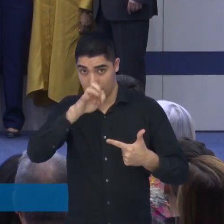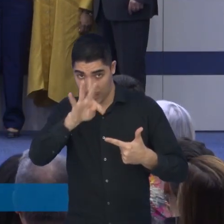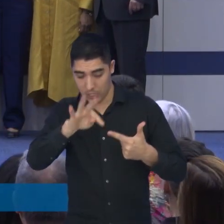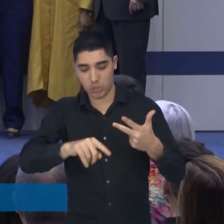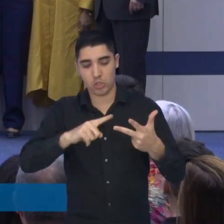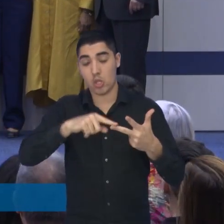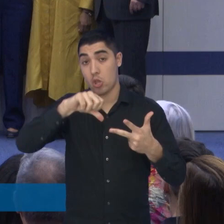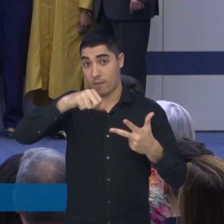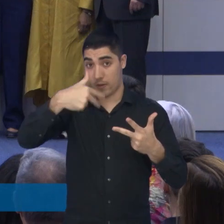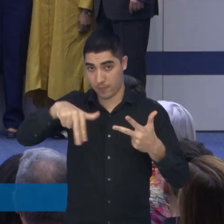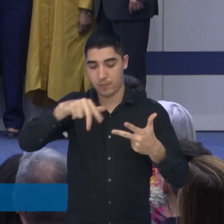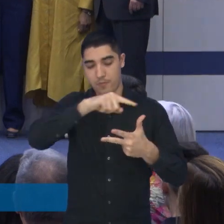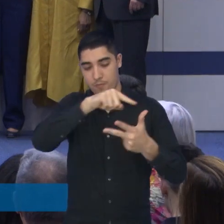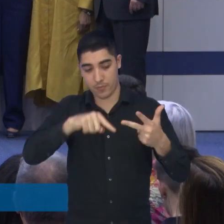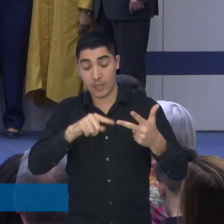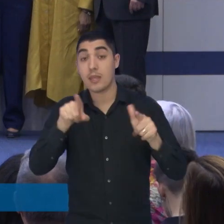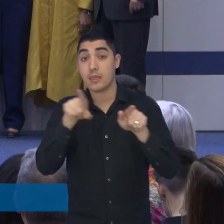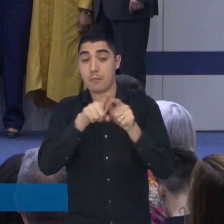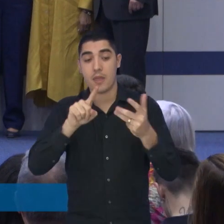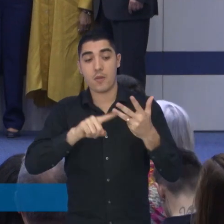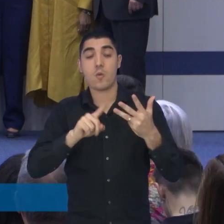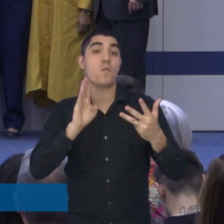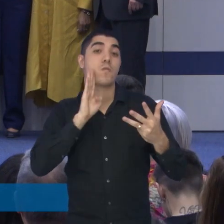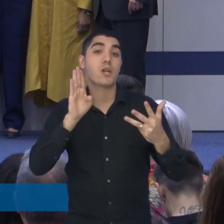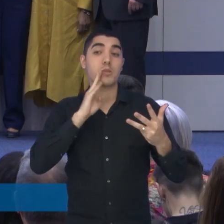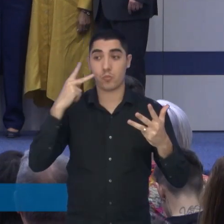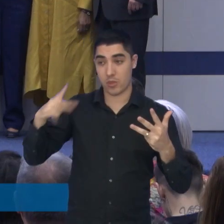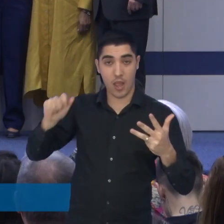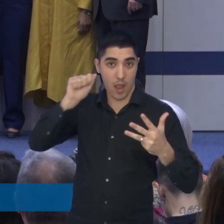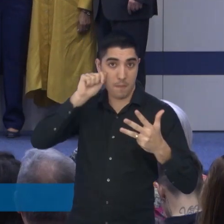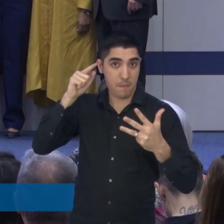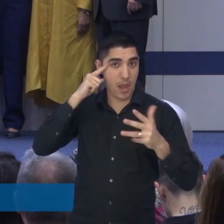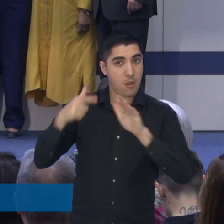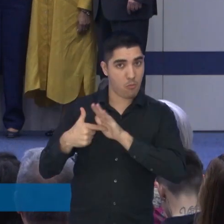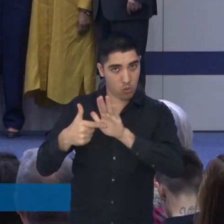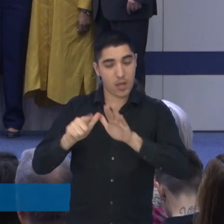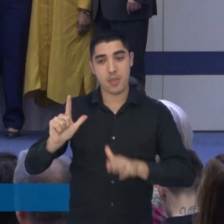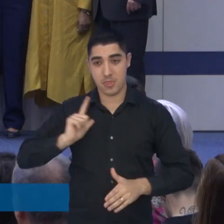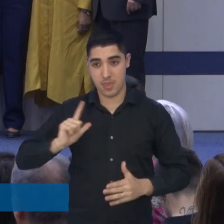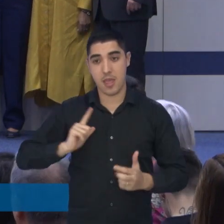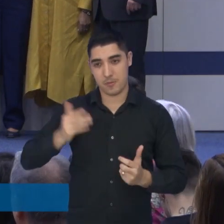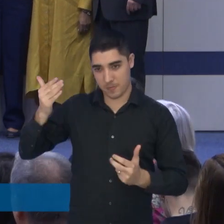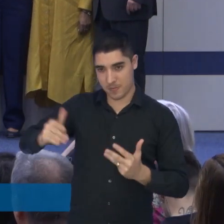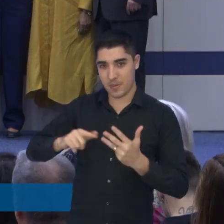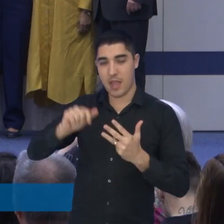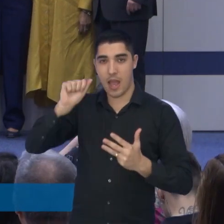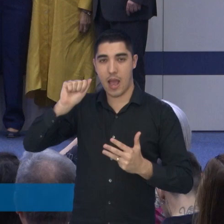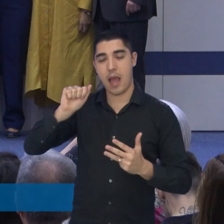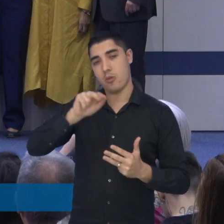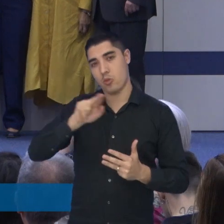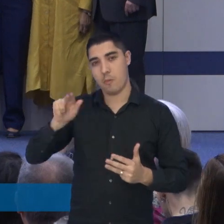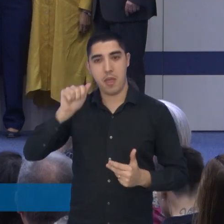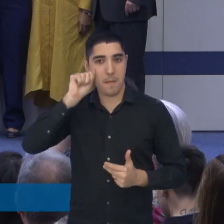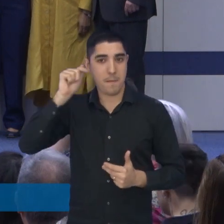sendo transmitida pelo Facebook da vereadora Amélia Naomi, Amélia Naomi PT.